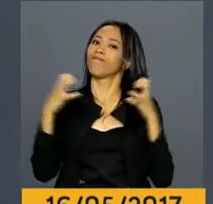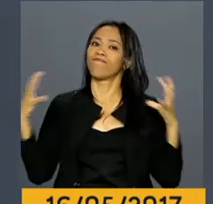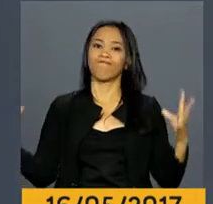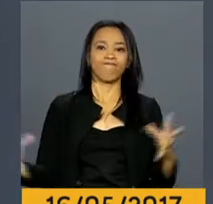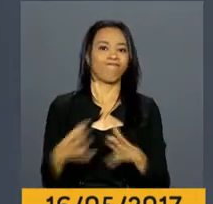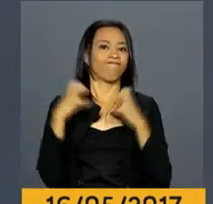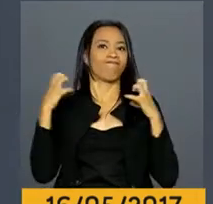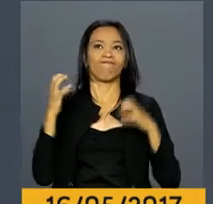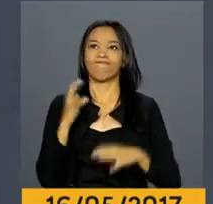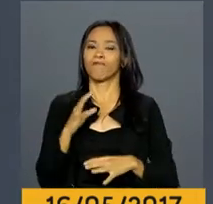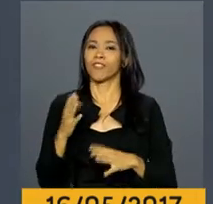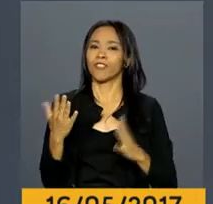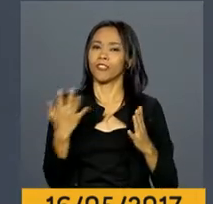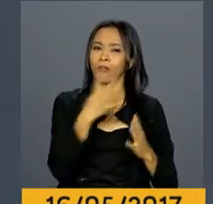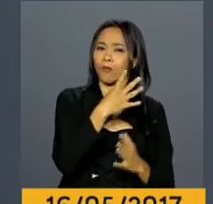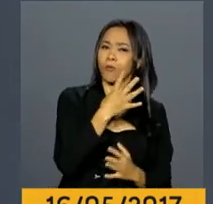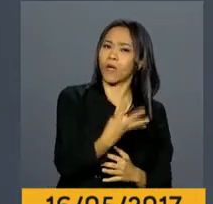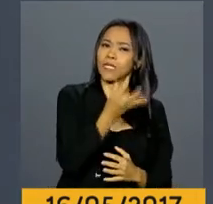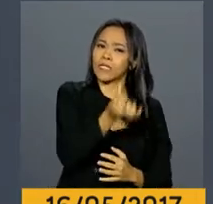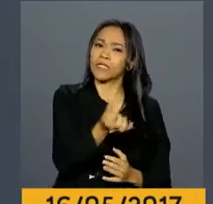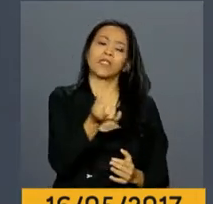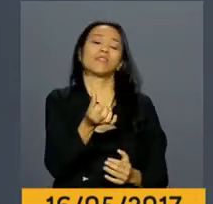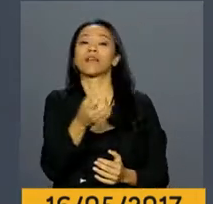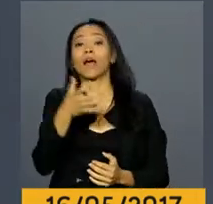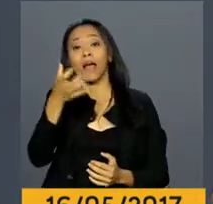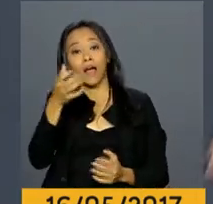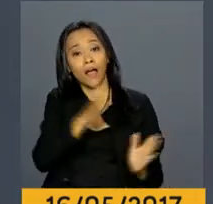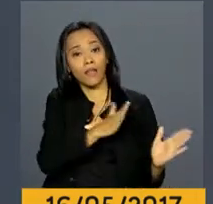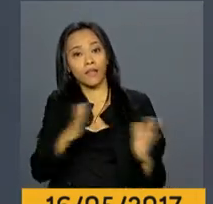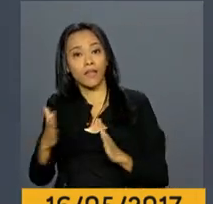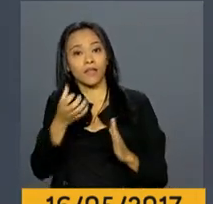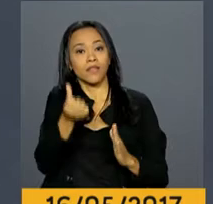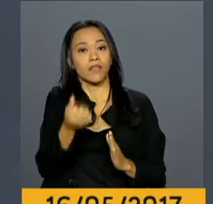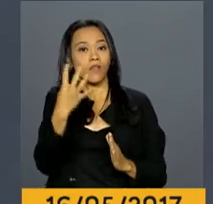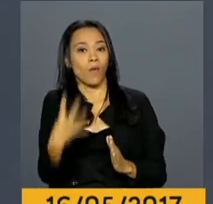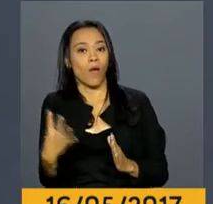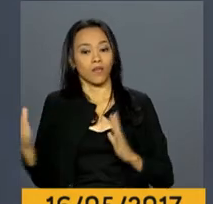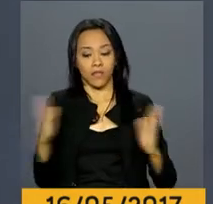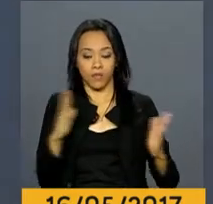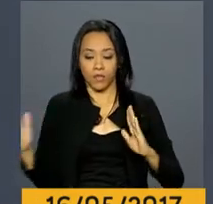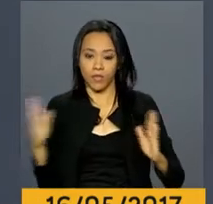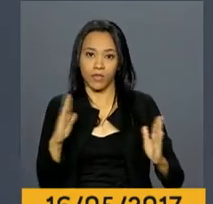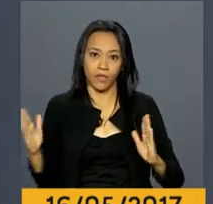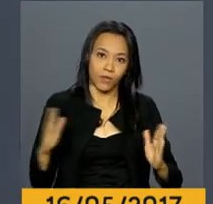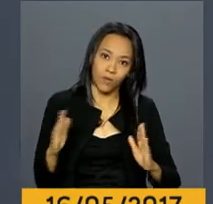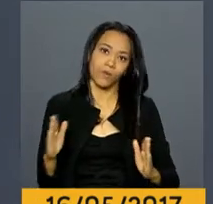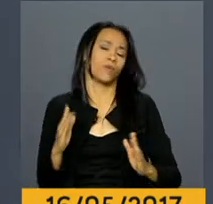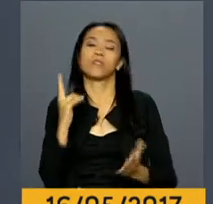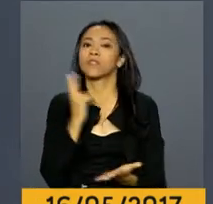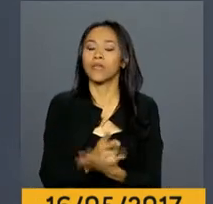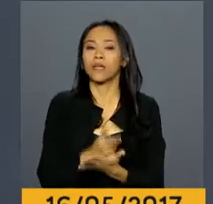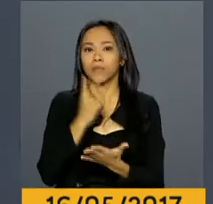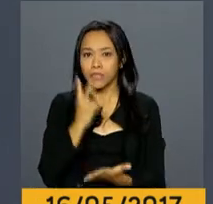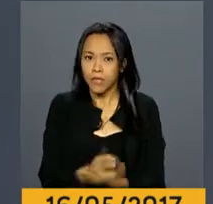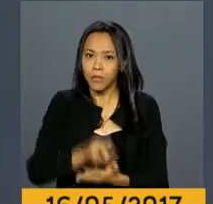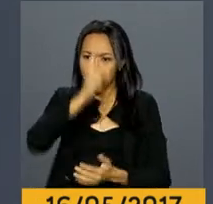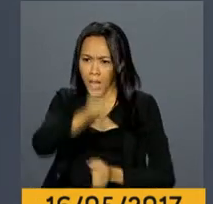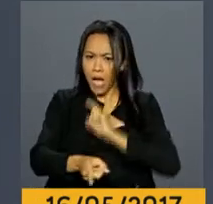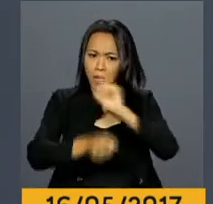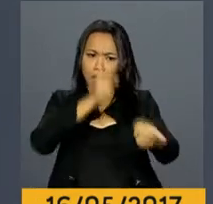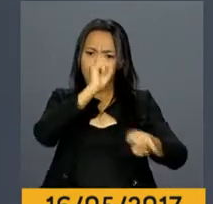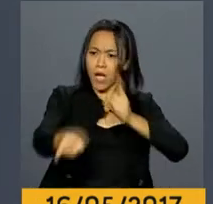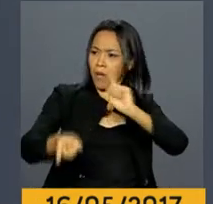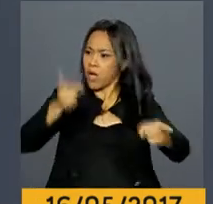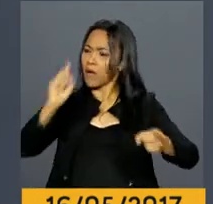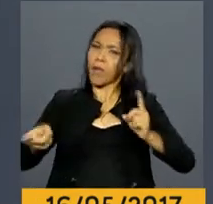continuaram de 46 a 64. 64, aquela nossa vocação centralizadora, que domina o